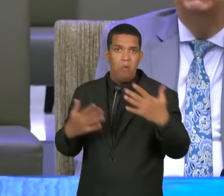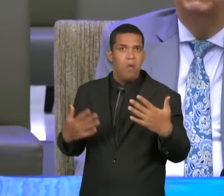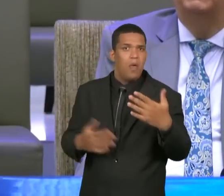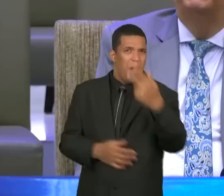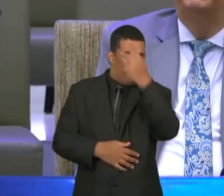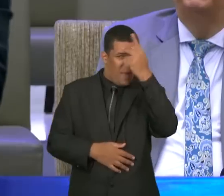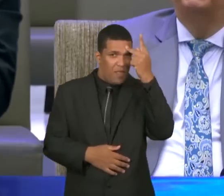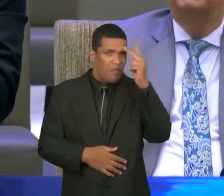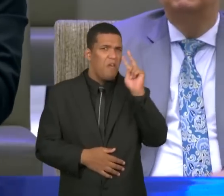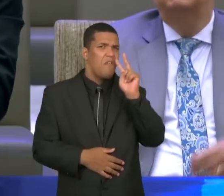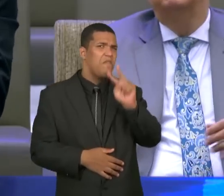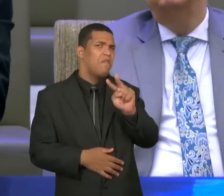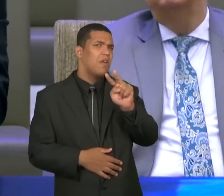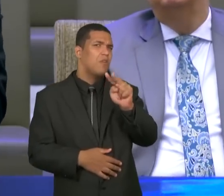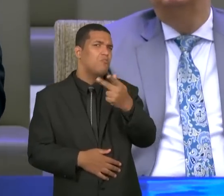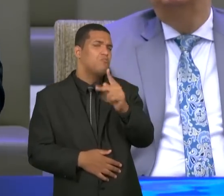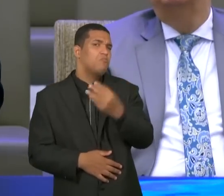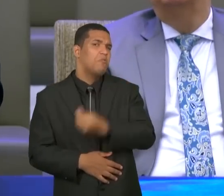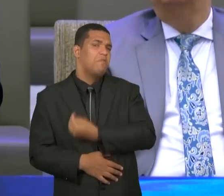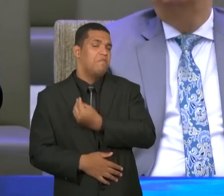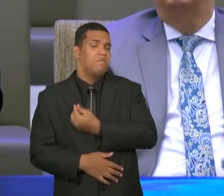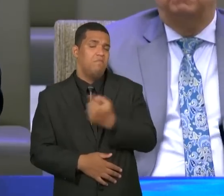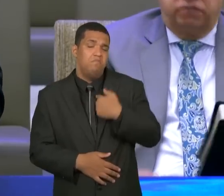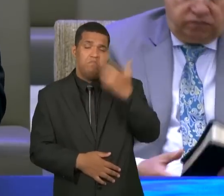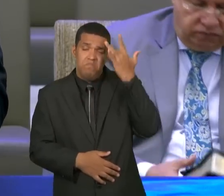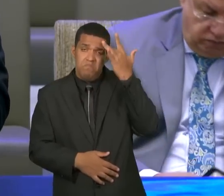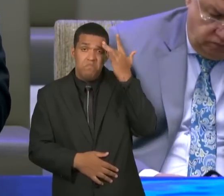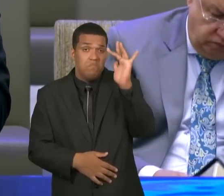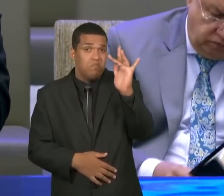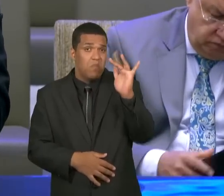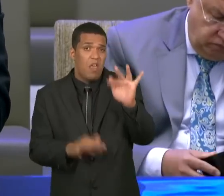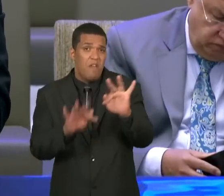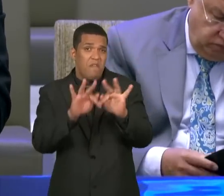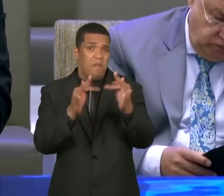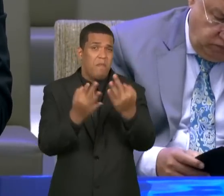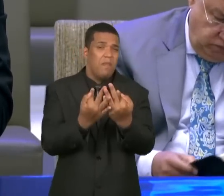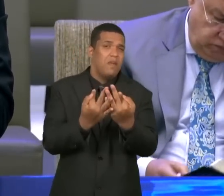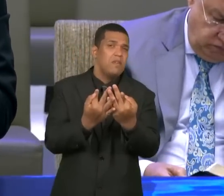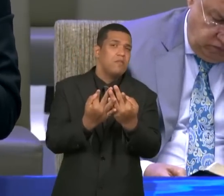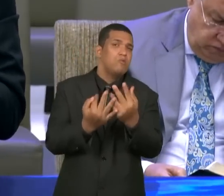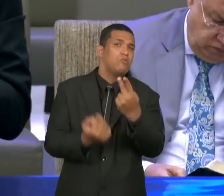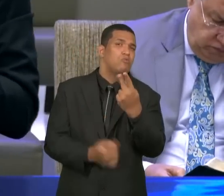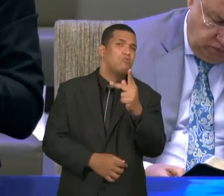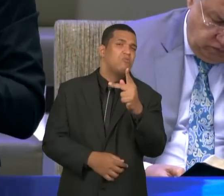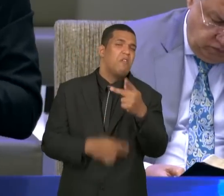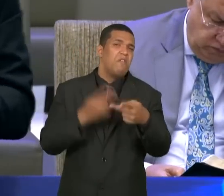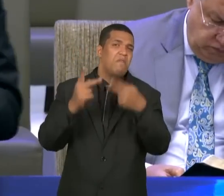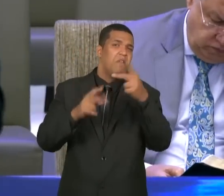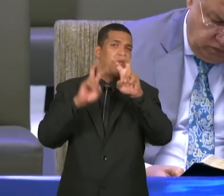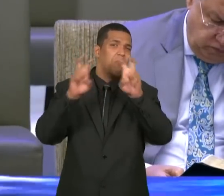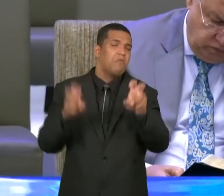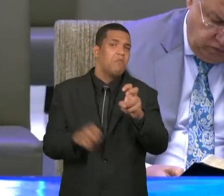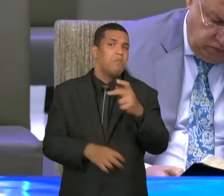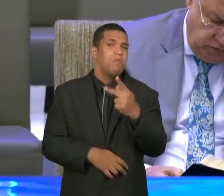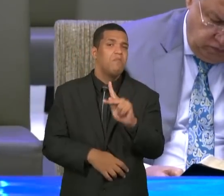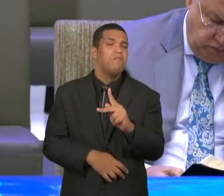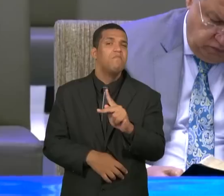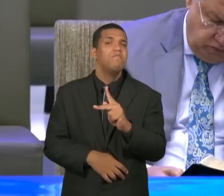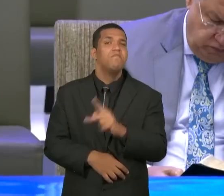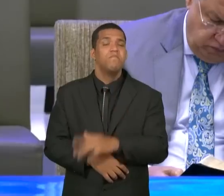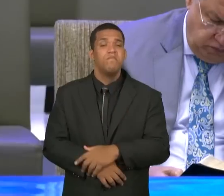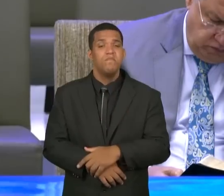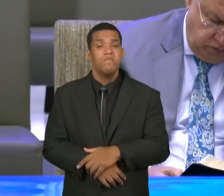como tua família te conceitua o que eu sei é que se você nesta